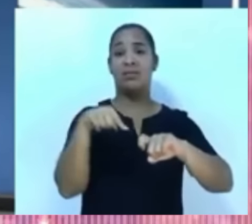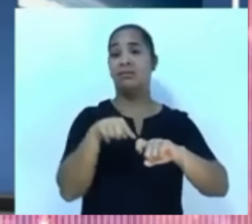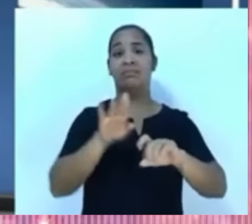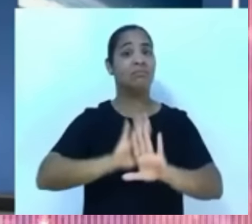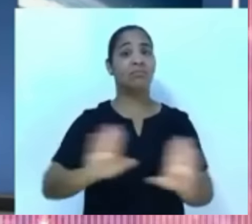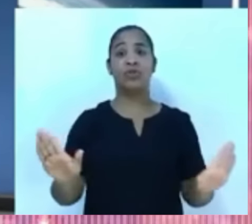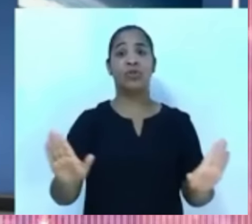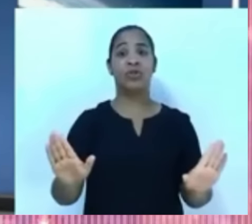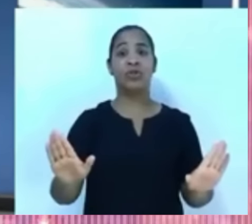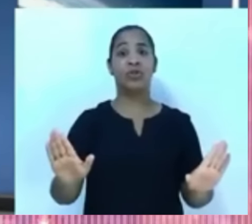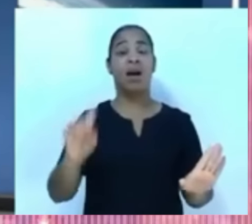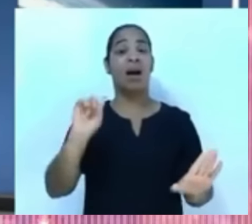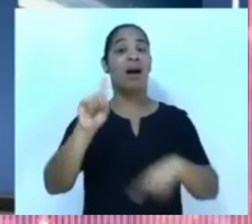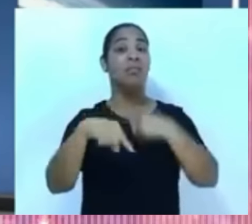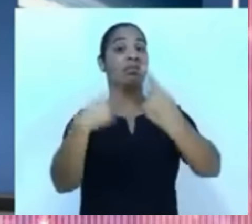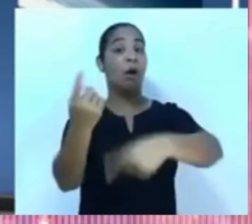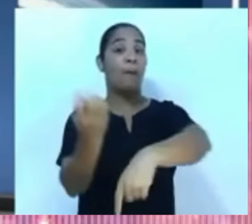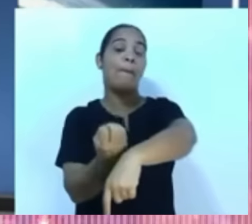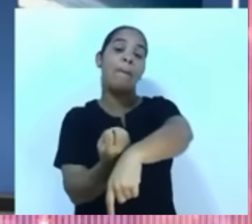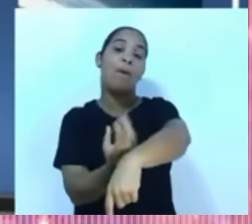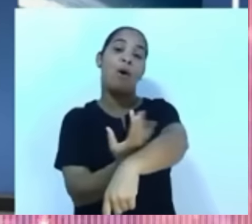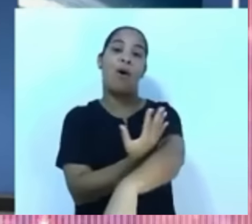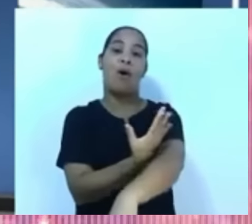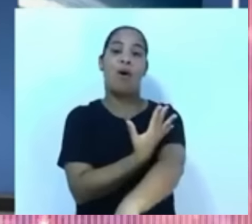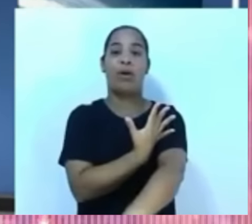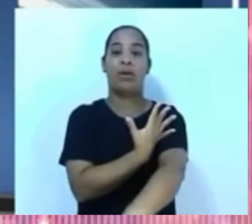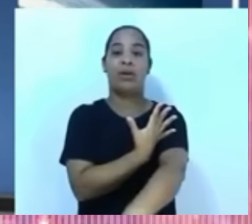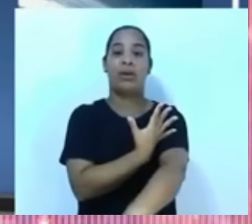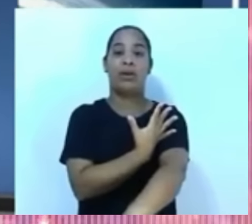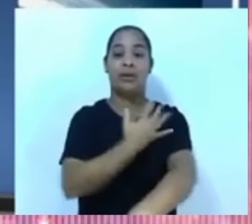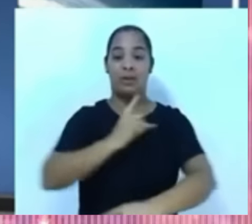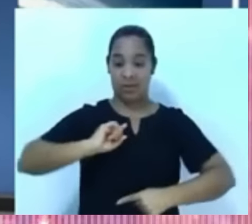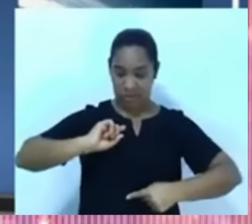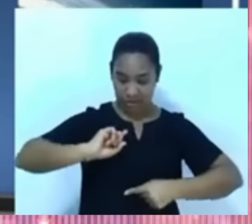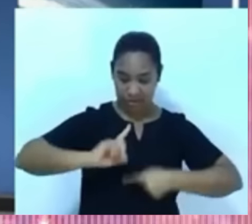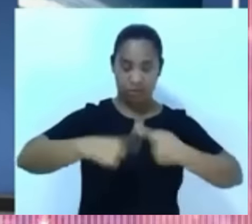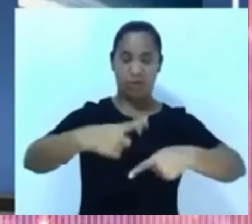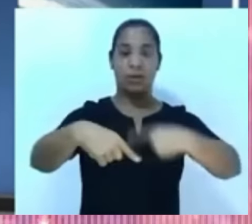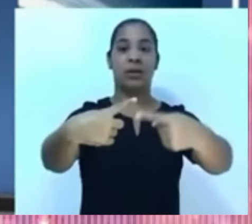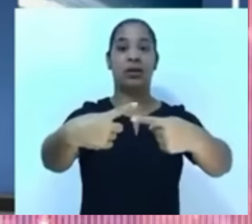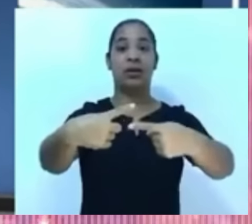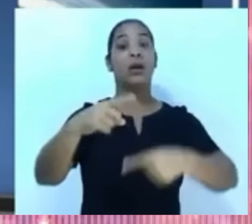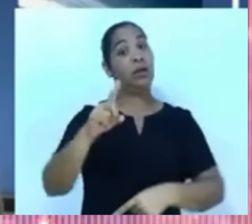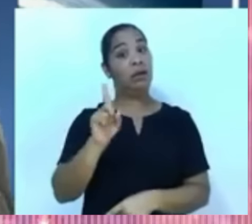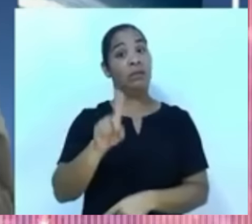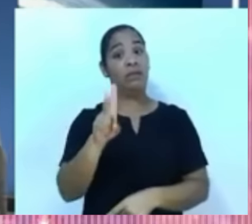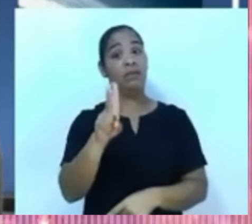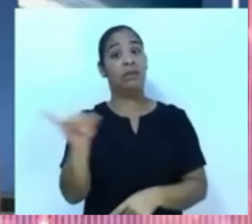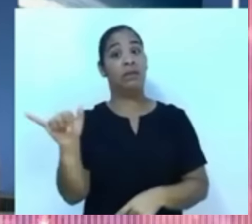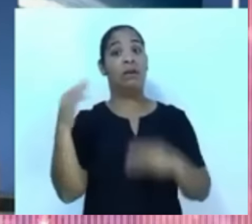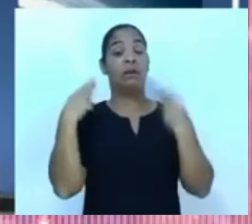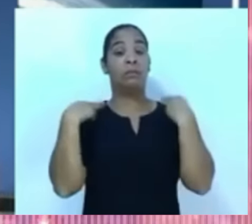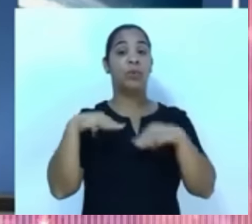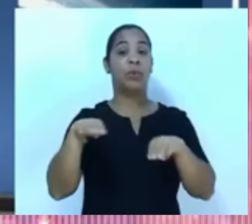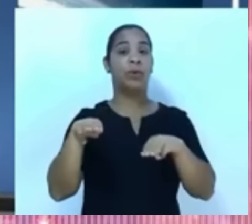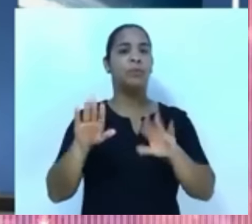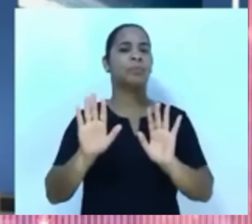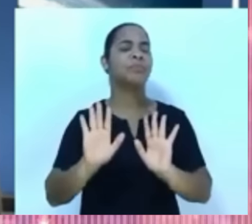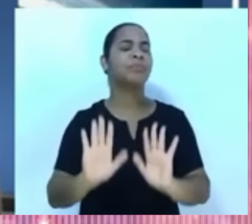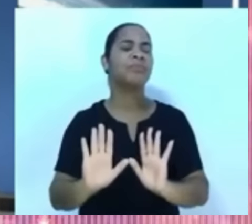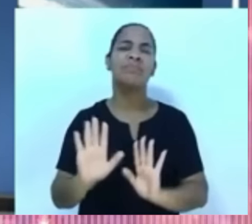torna emocional e de efeitos intelecto Morais então o